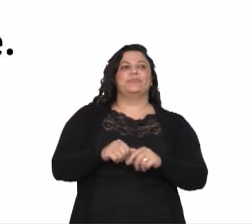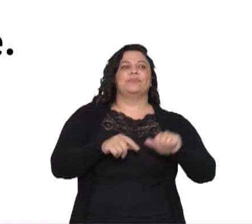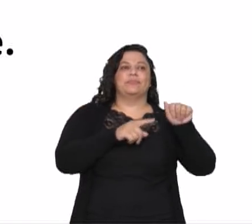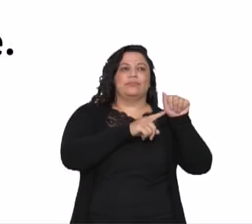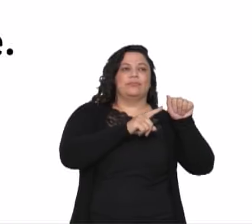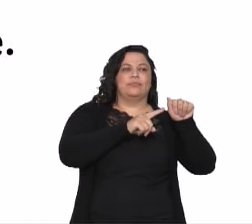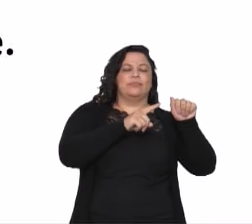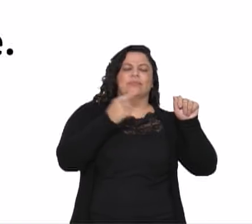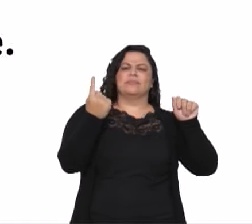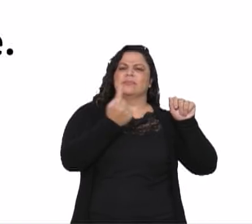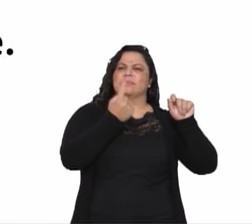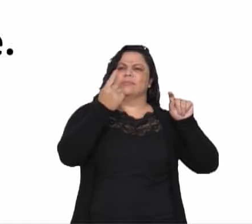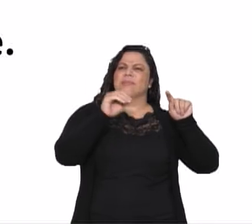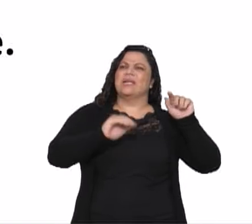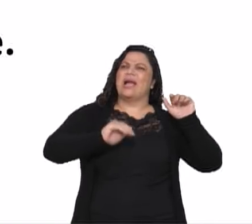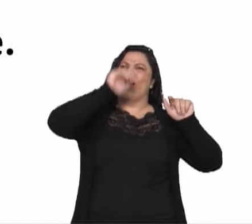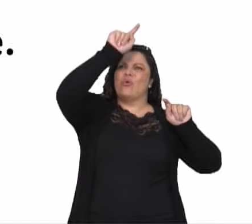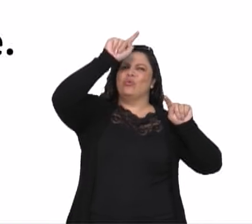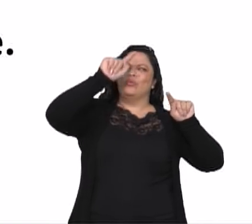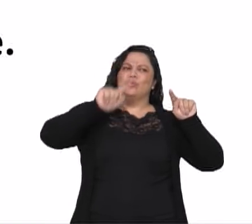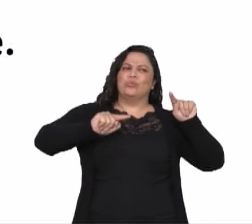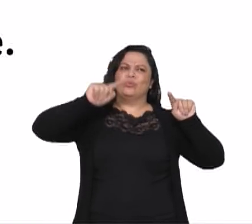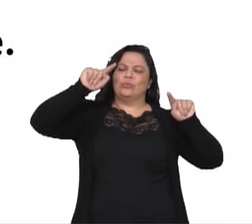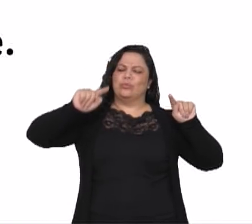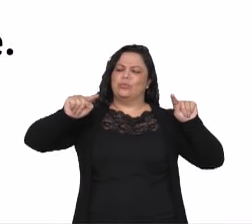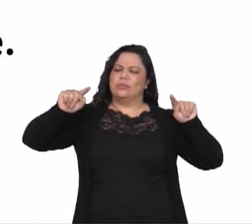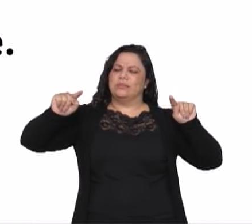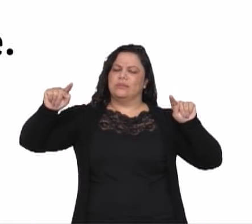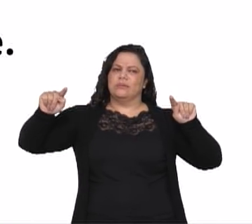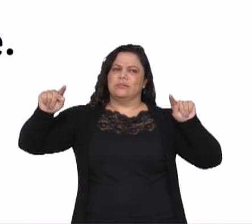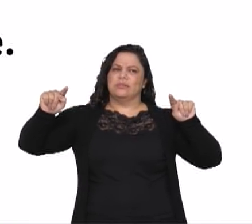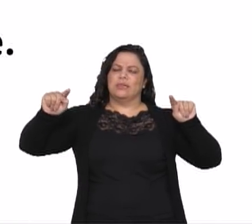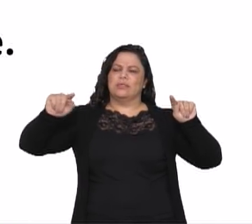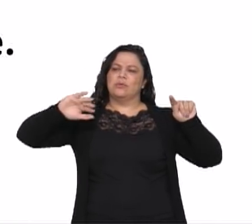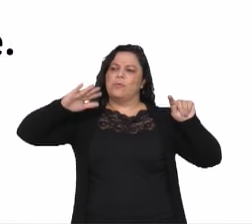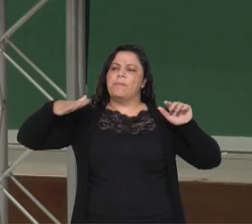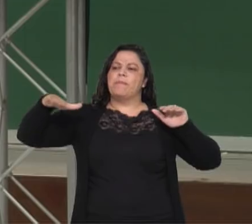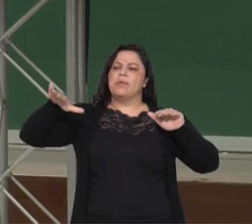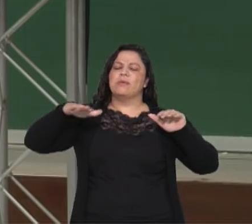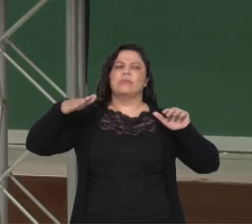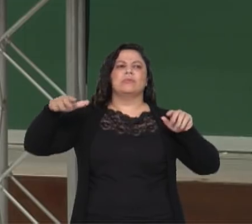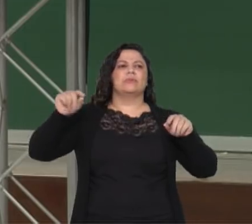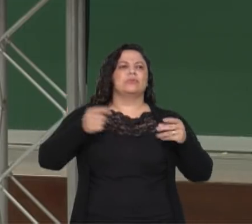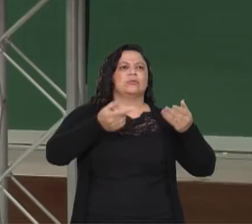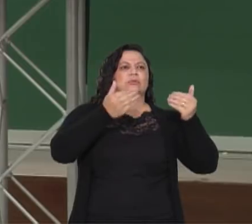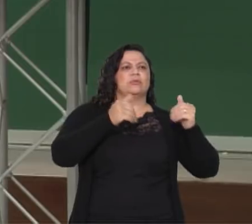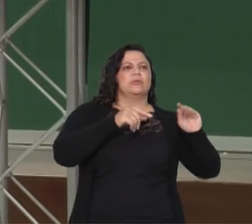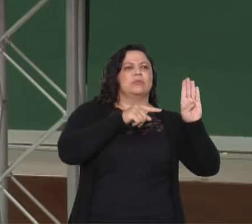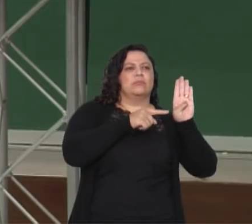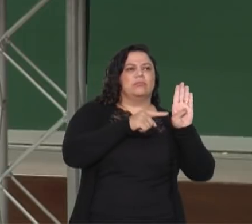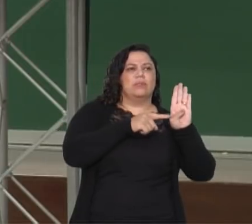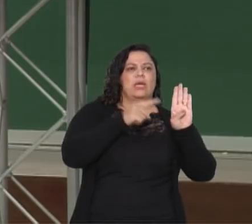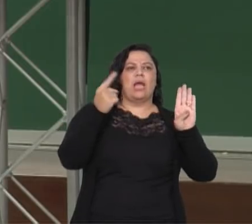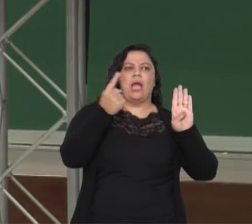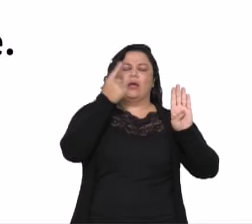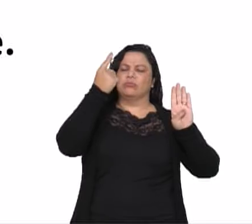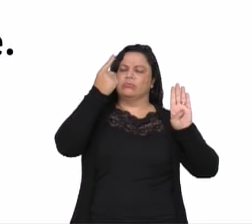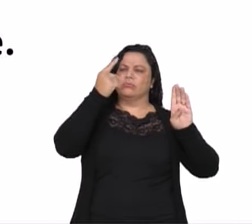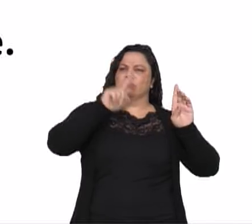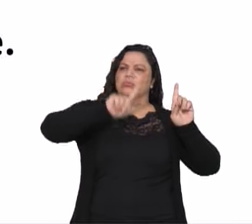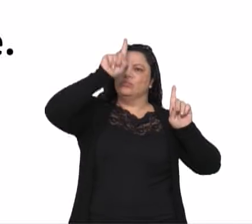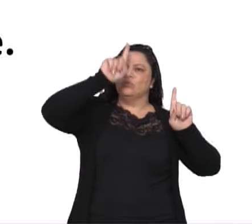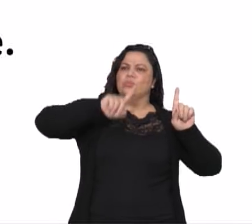intensidade, melodia e cacofonia. B. Altura, duração, intensidade e timbre. Já retorno com a resposta.